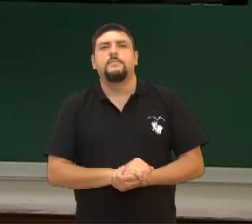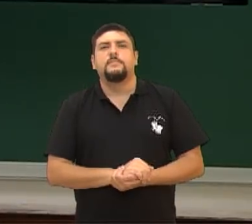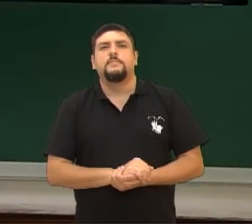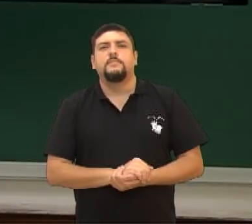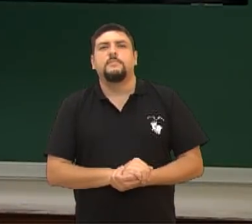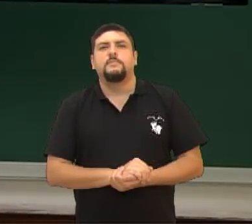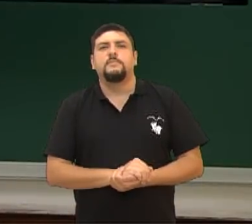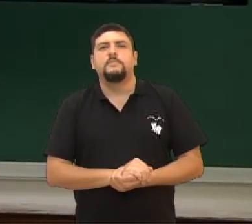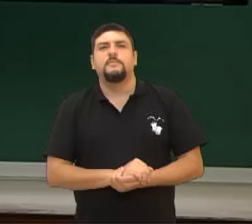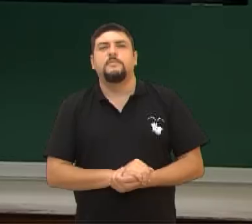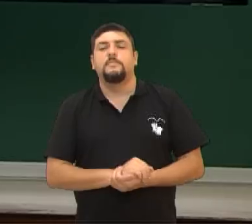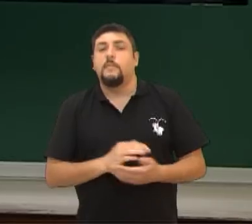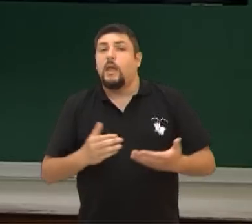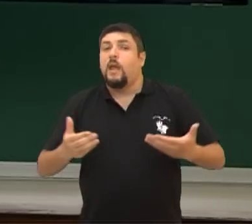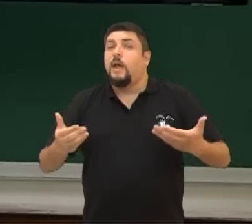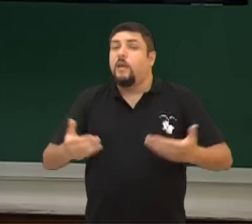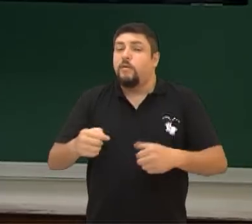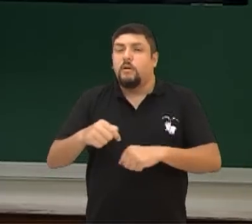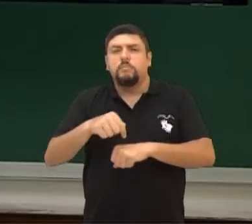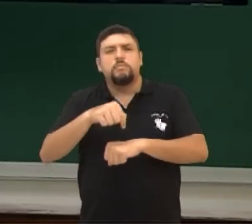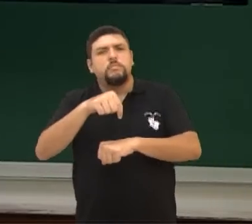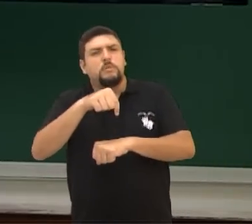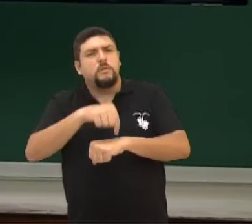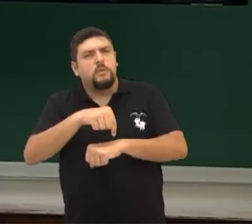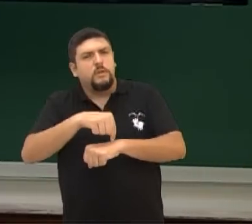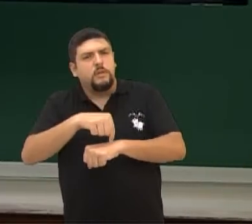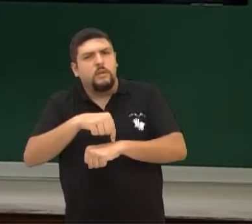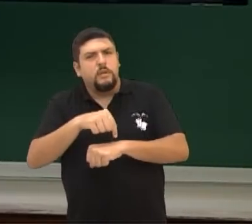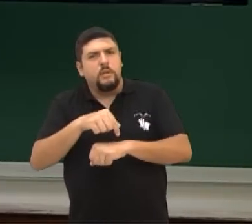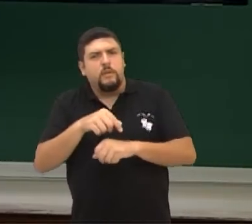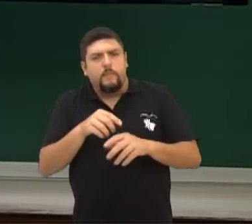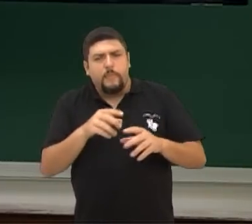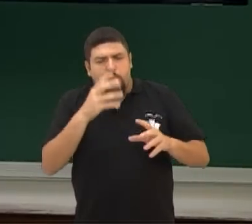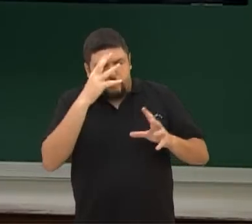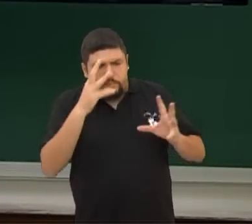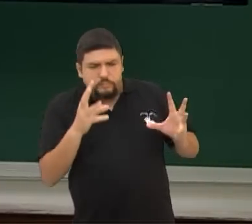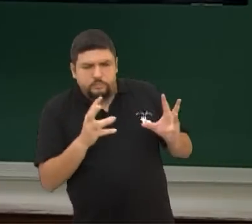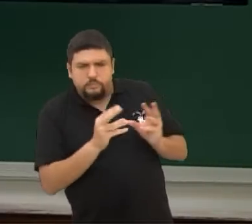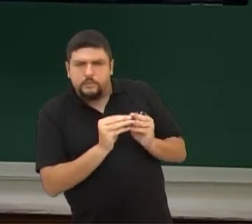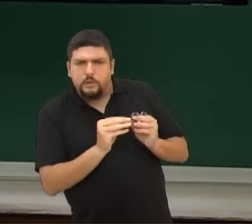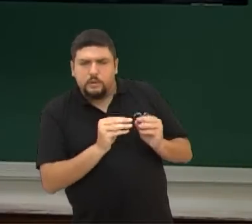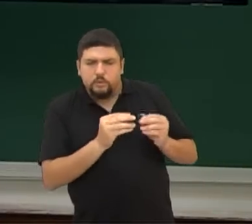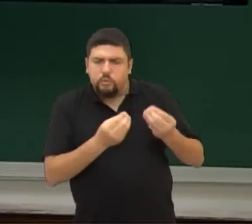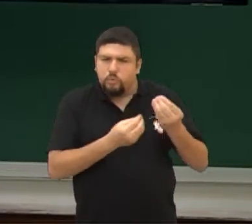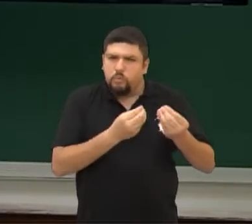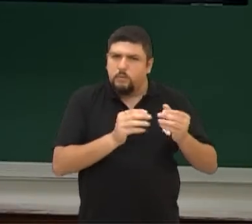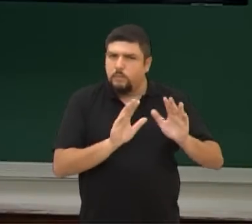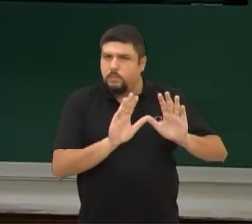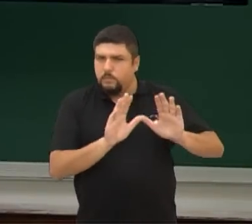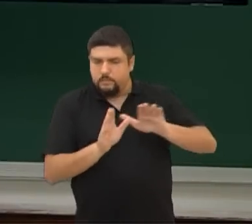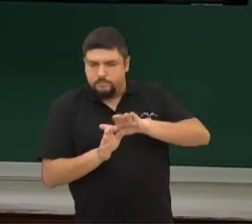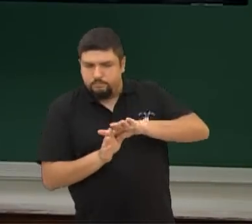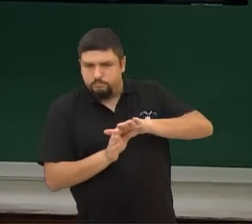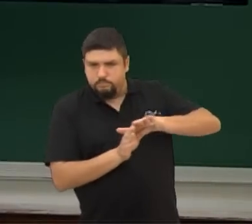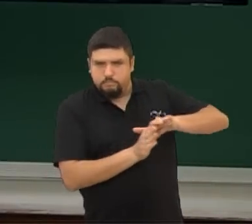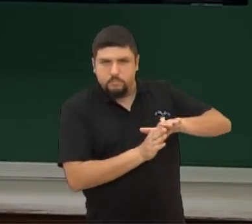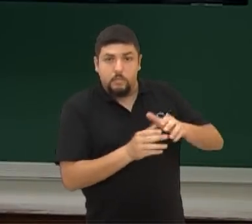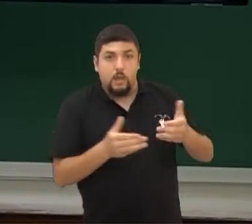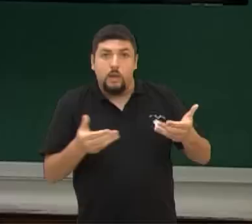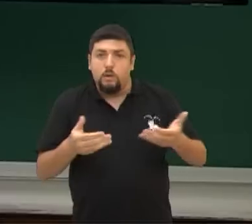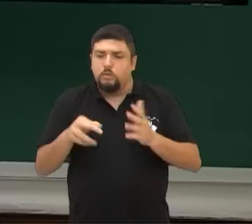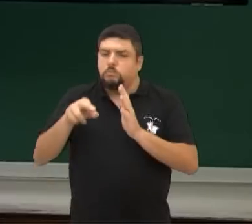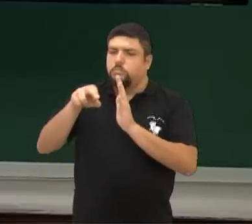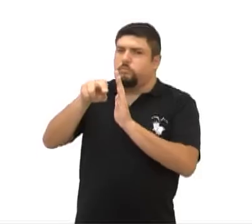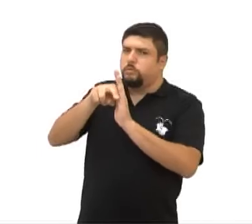Agora, nós vamos dar um tempinho na questão da interpretação e vamos trabalhar um pouquinho com as regras da língua